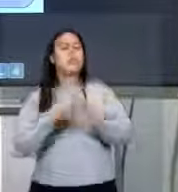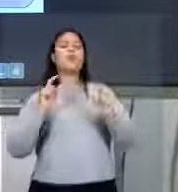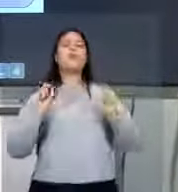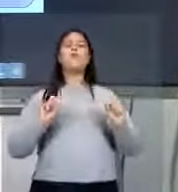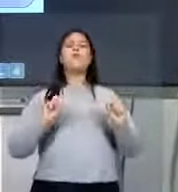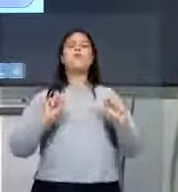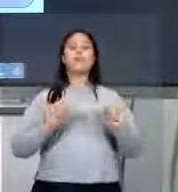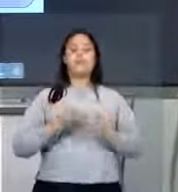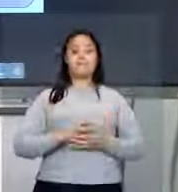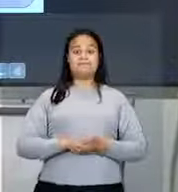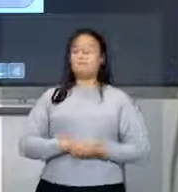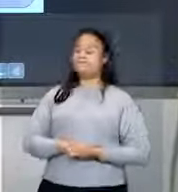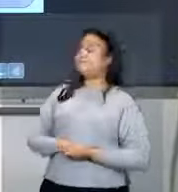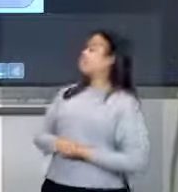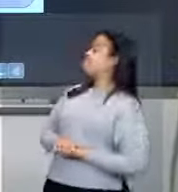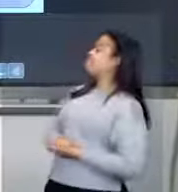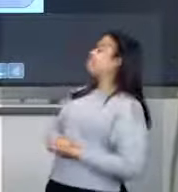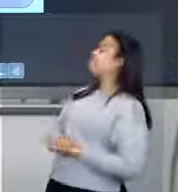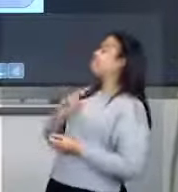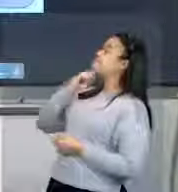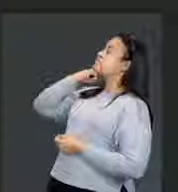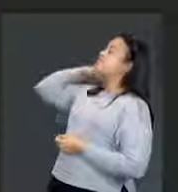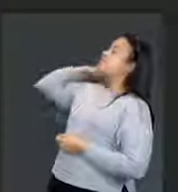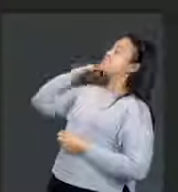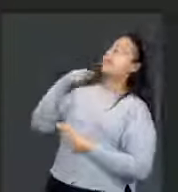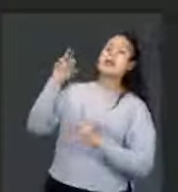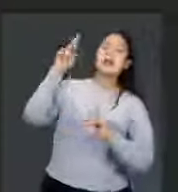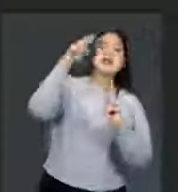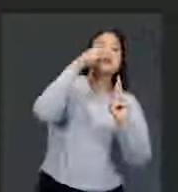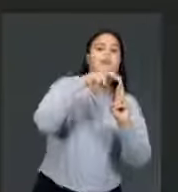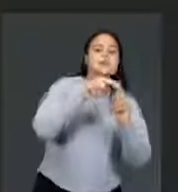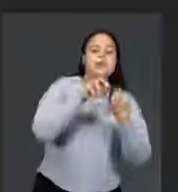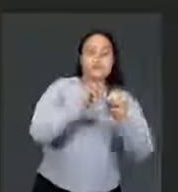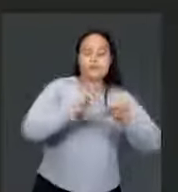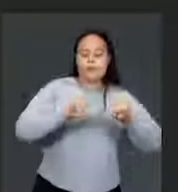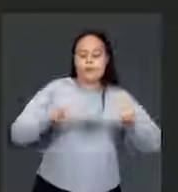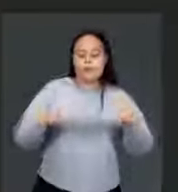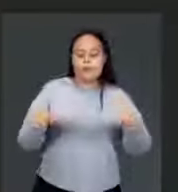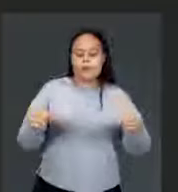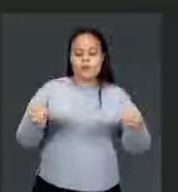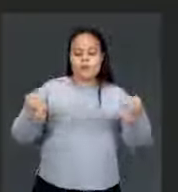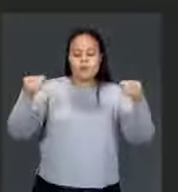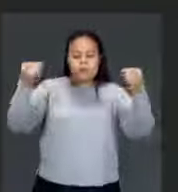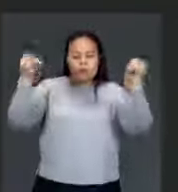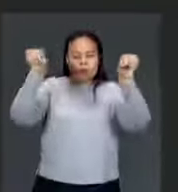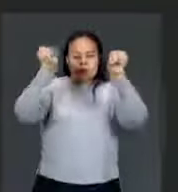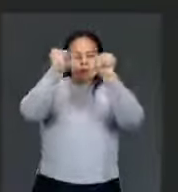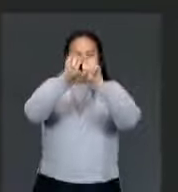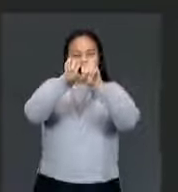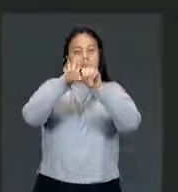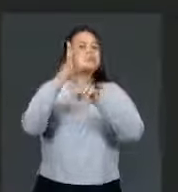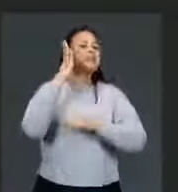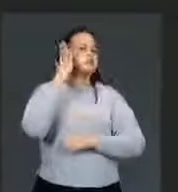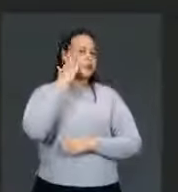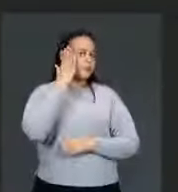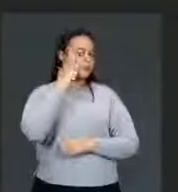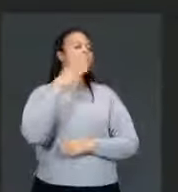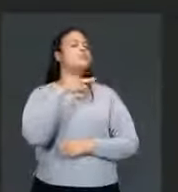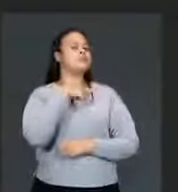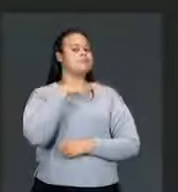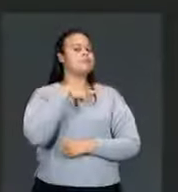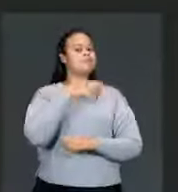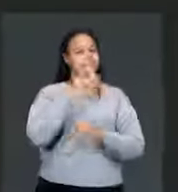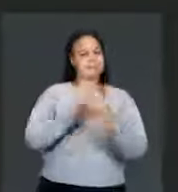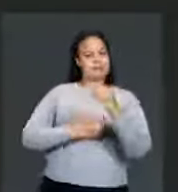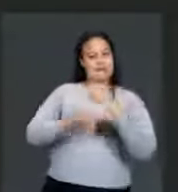A representação de um pedaço do fio condutor. Nós sabemos que os condutores possuem os